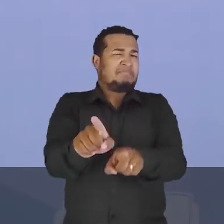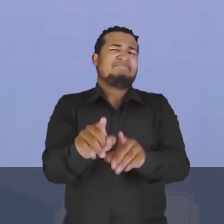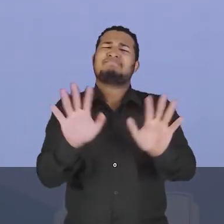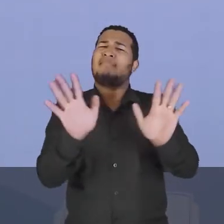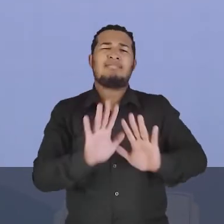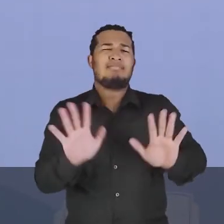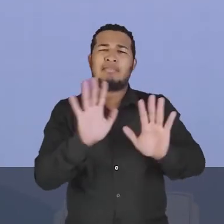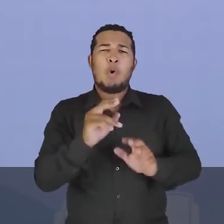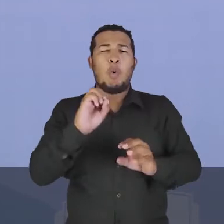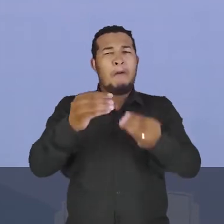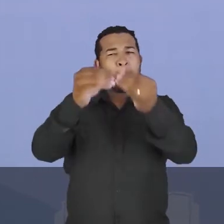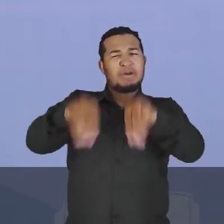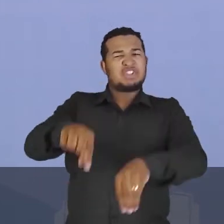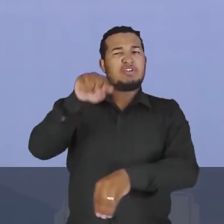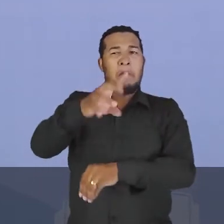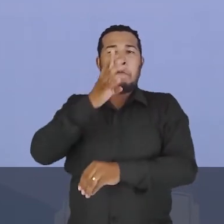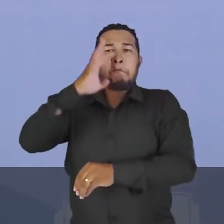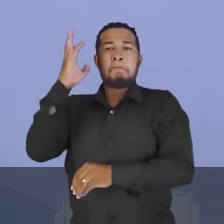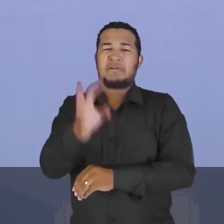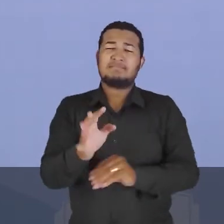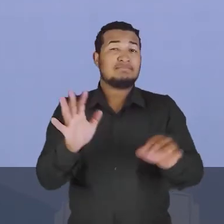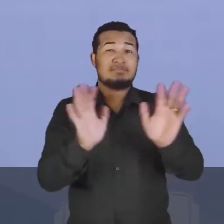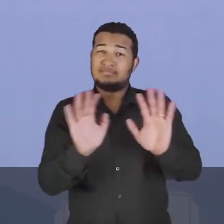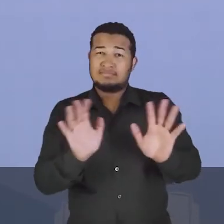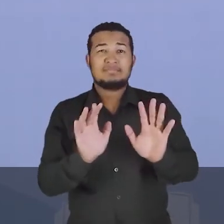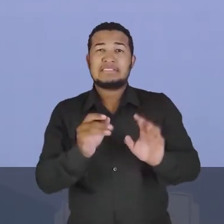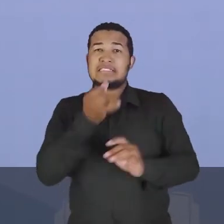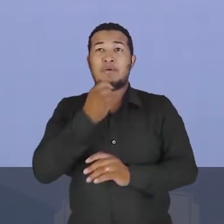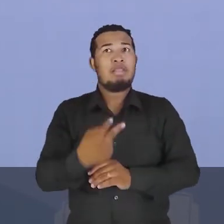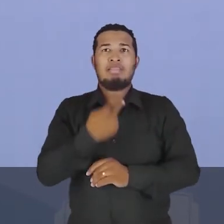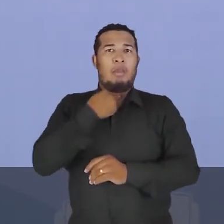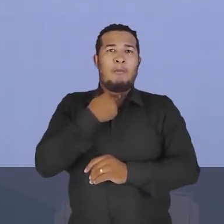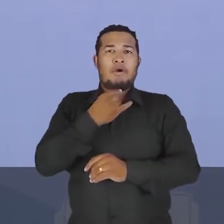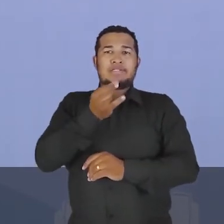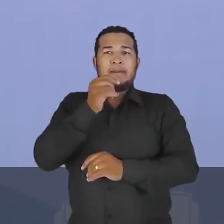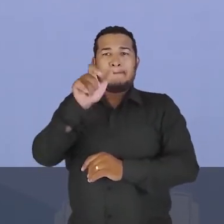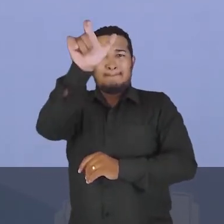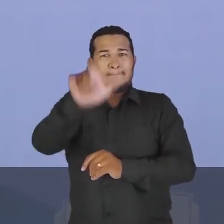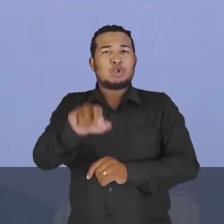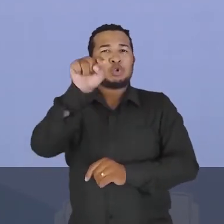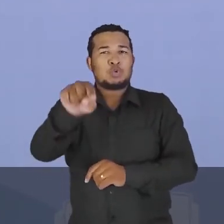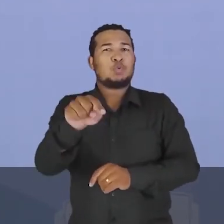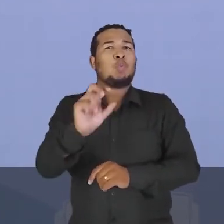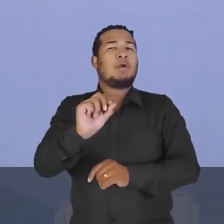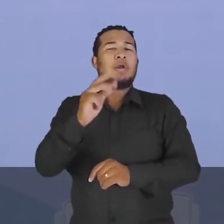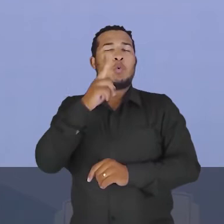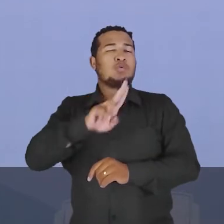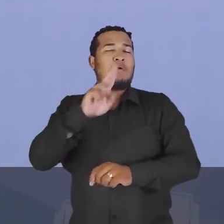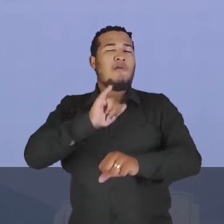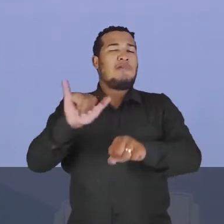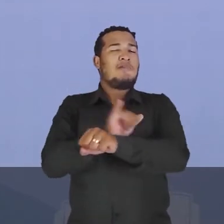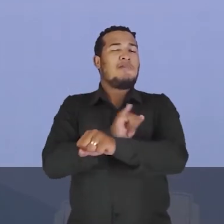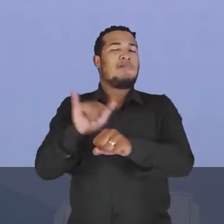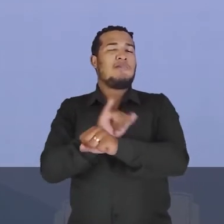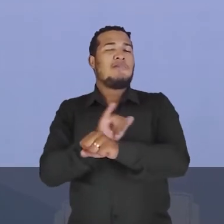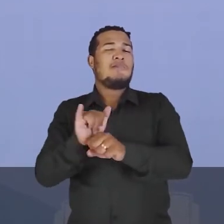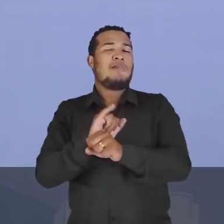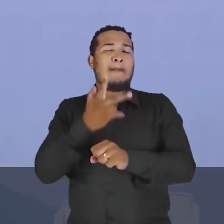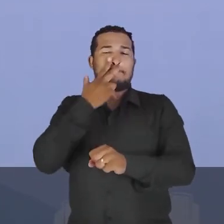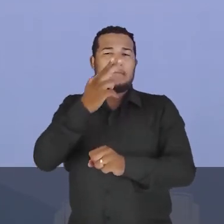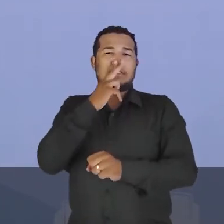possa prejudicar o direito de alguém. Eu não posso utilizar uma pessoa como um meio para eu conseguir algum